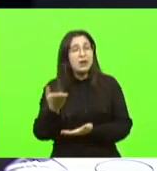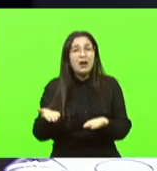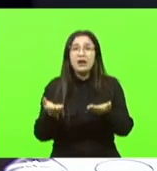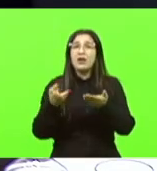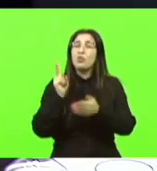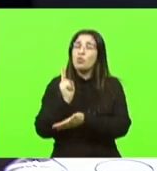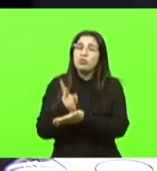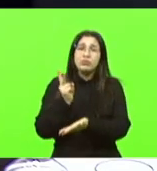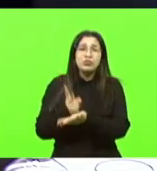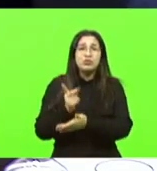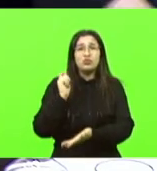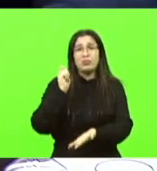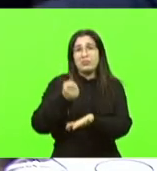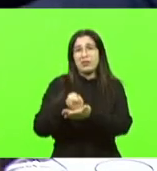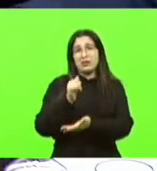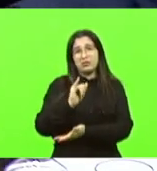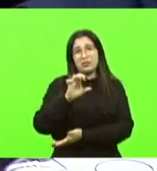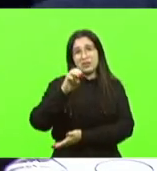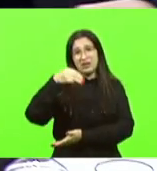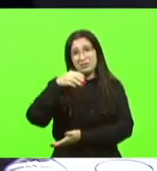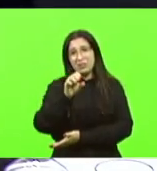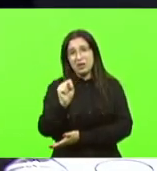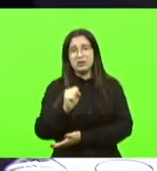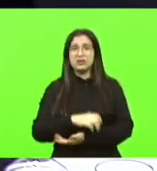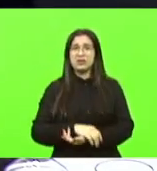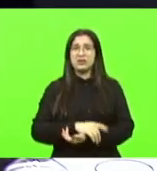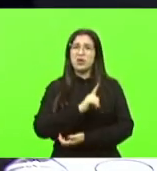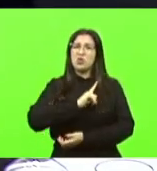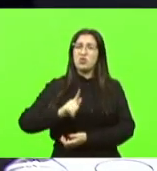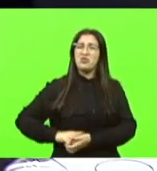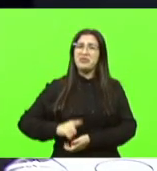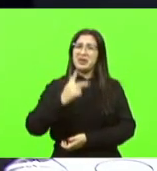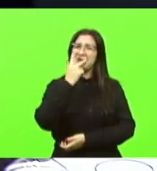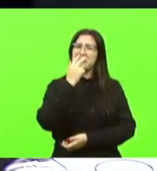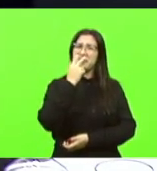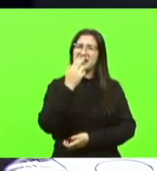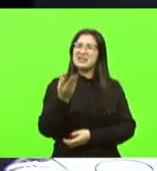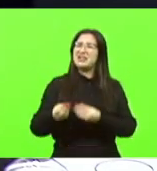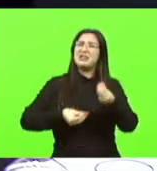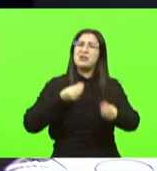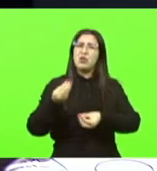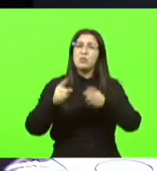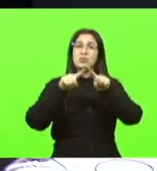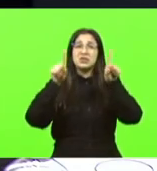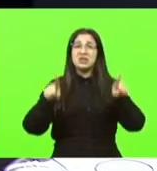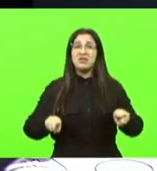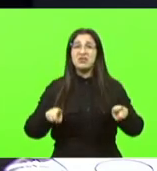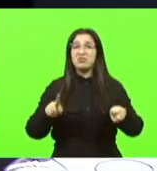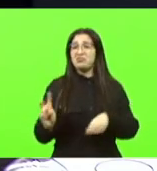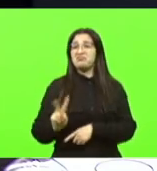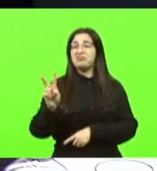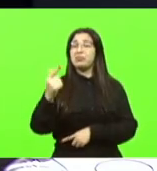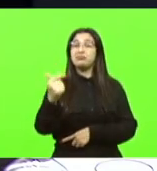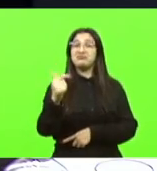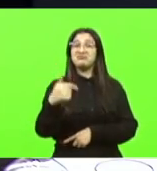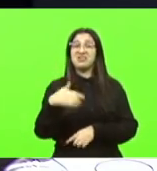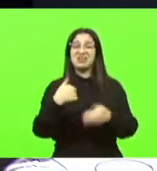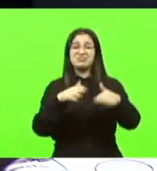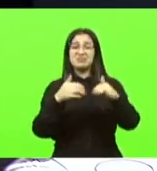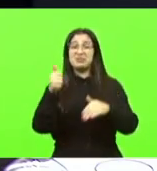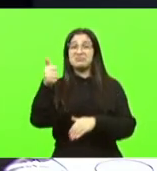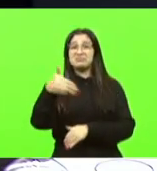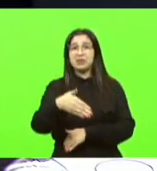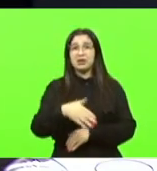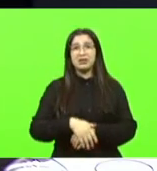a vida inteira tão governo parece que dá uma demonstração de que servidor não tem valor trabalhador